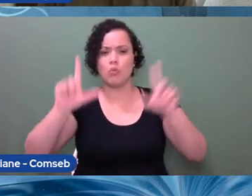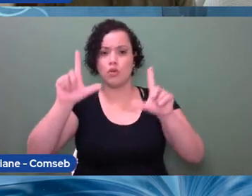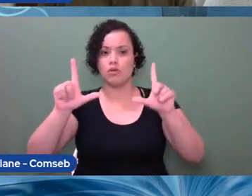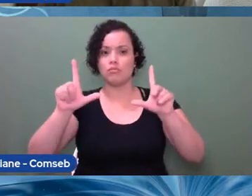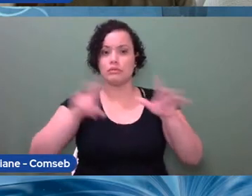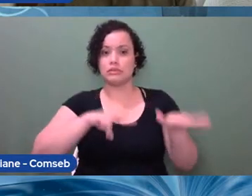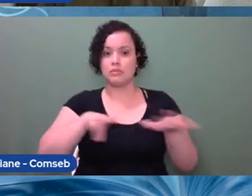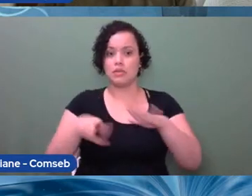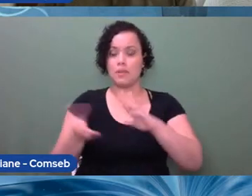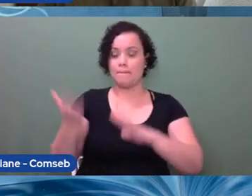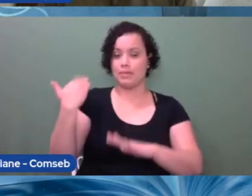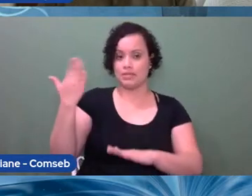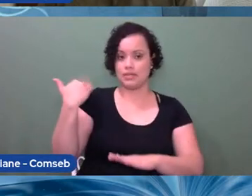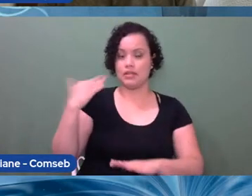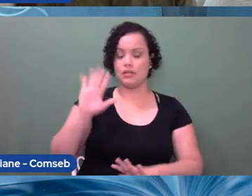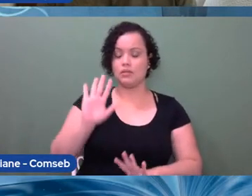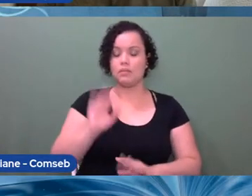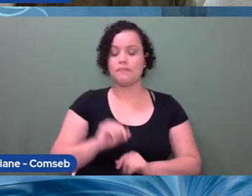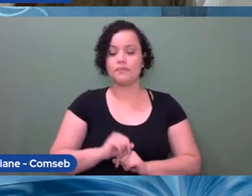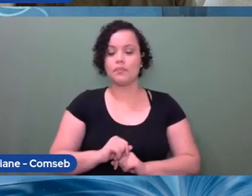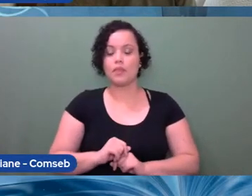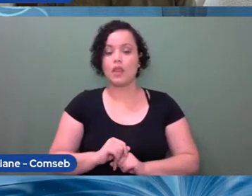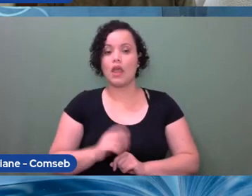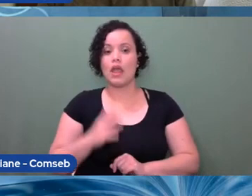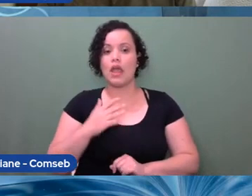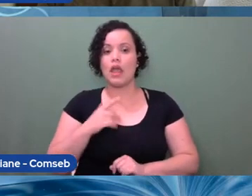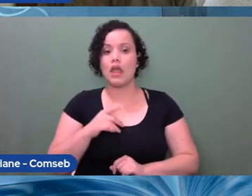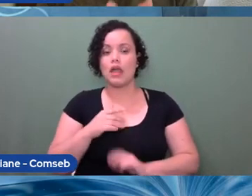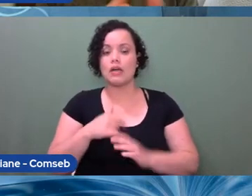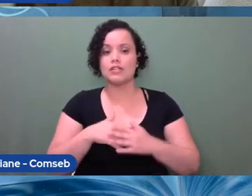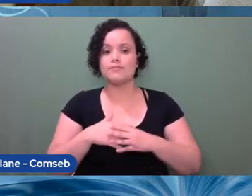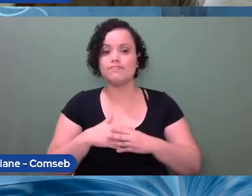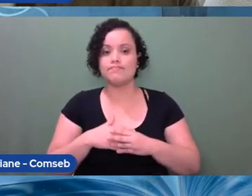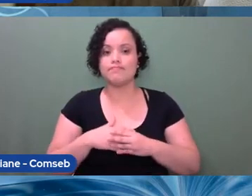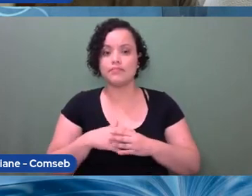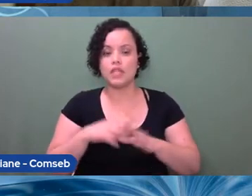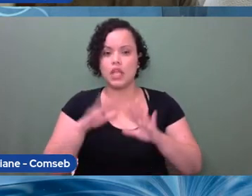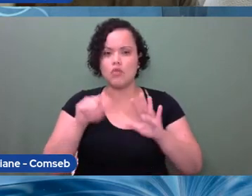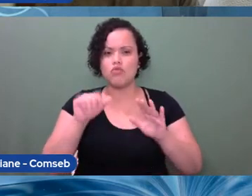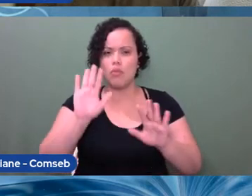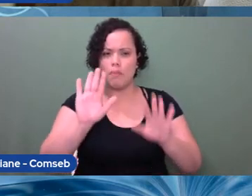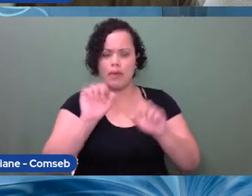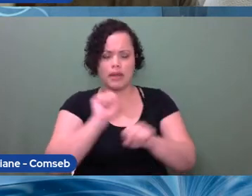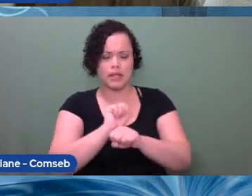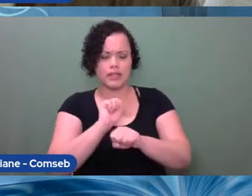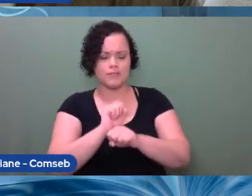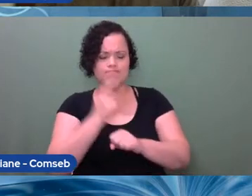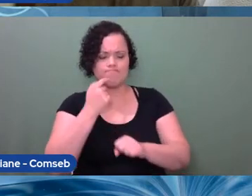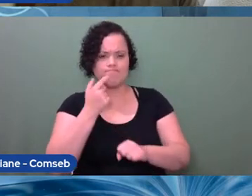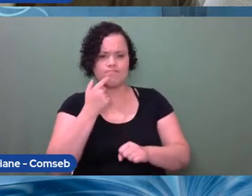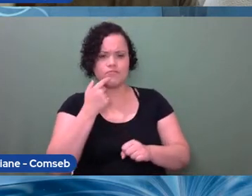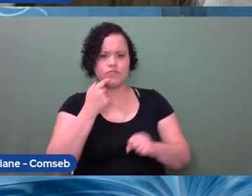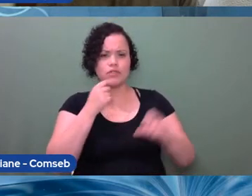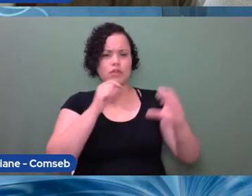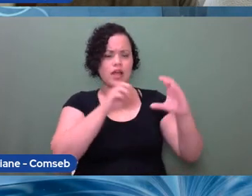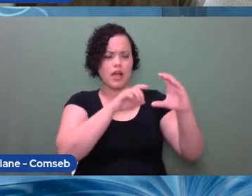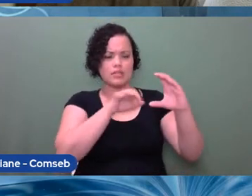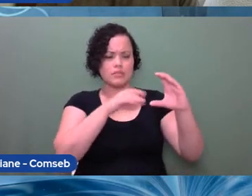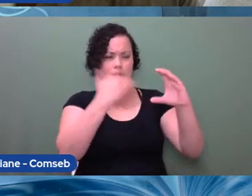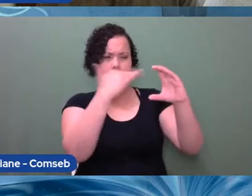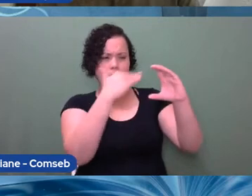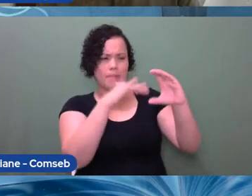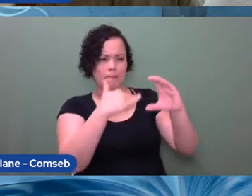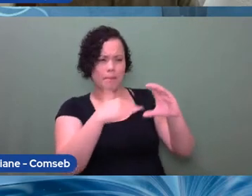que o Bernardo te coloca, eu vou acionar aqui uma pergunta do chat da